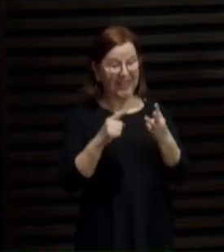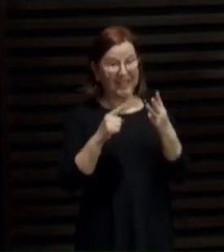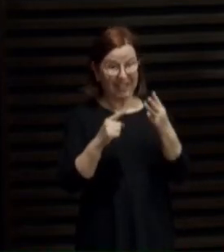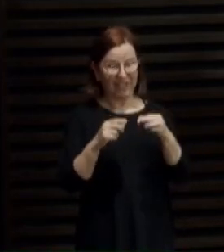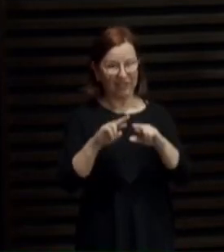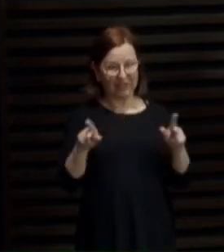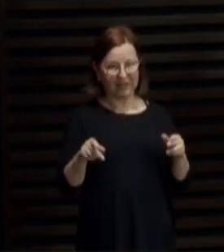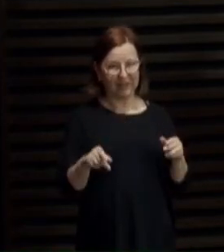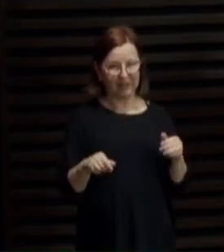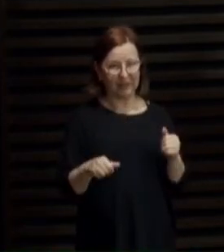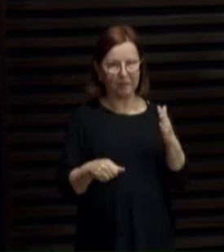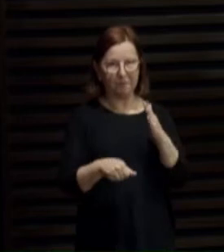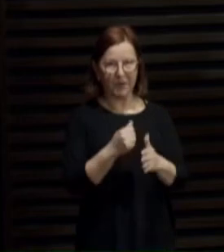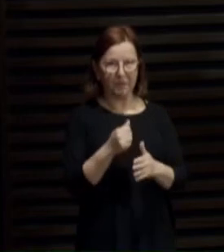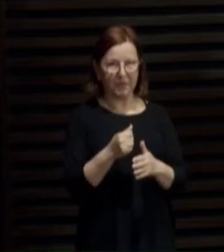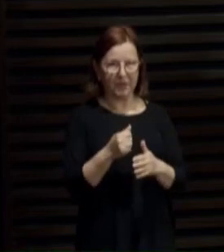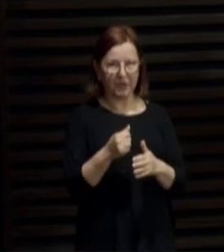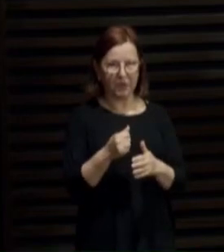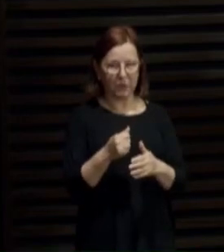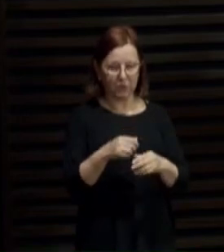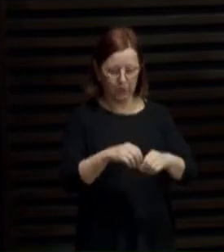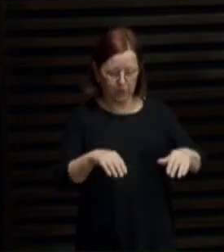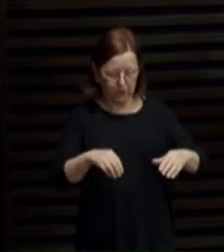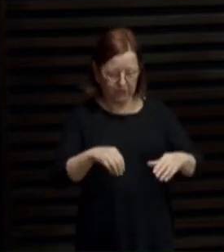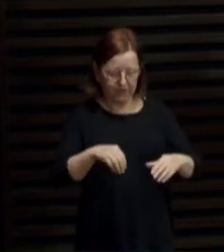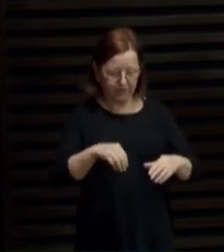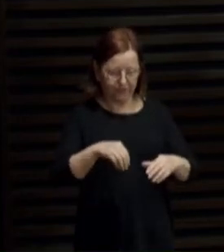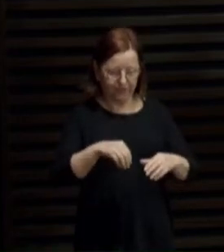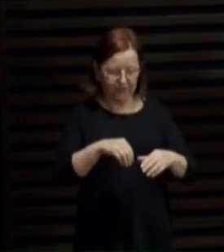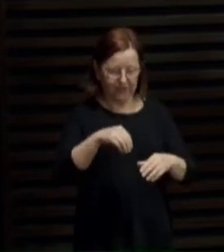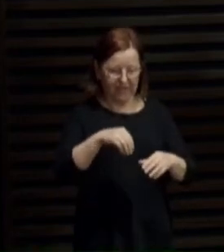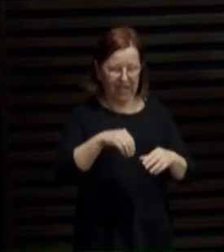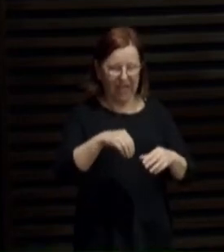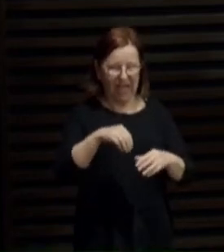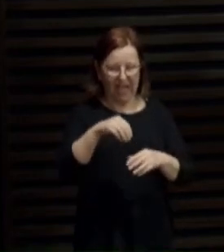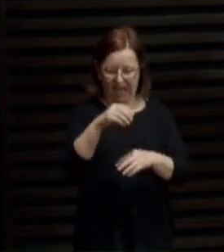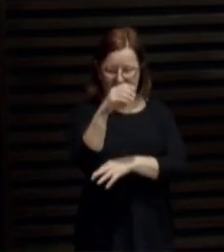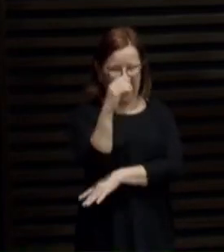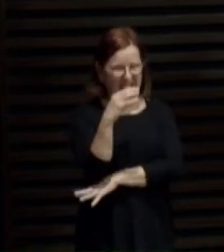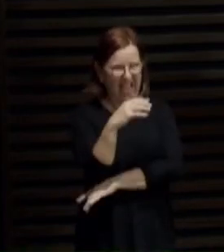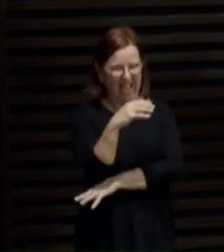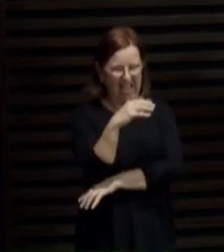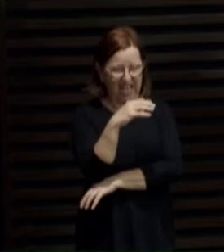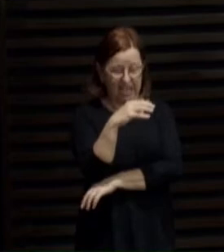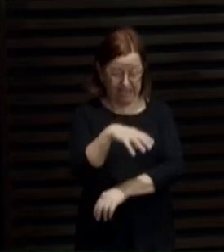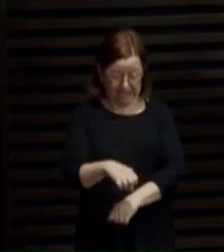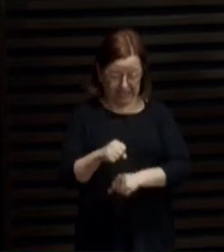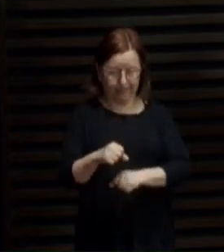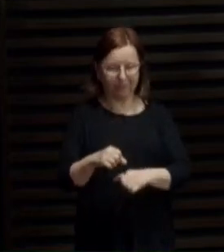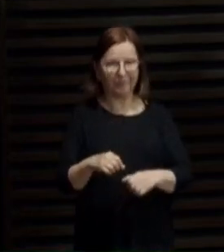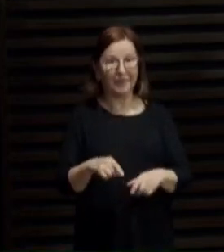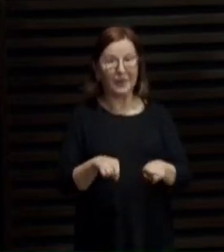é muito fixo no solo, ele é agarrado ao solo. A raiz do trigo é mais